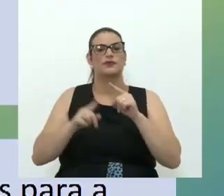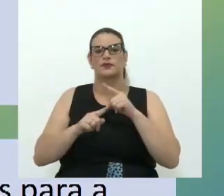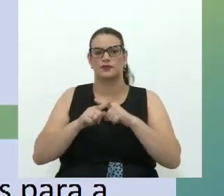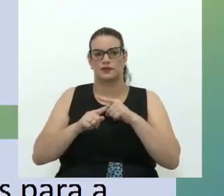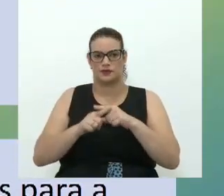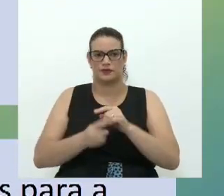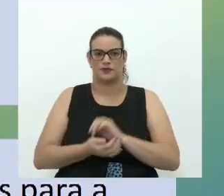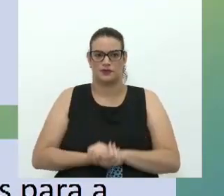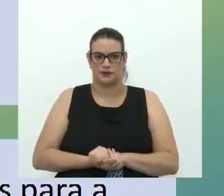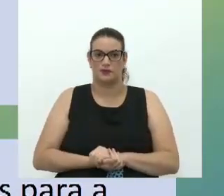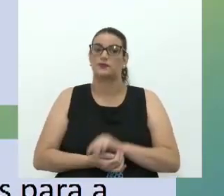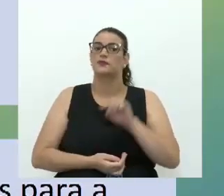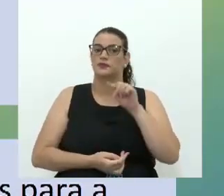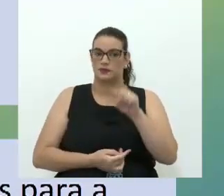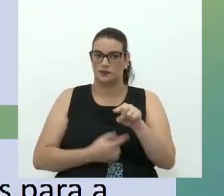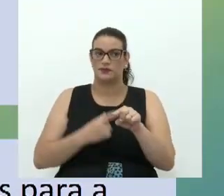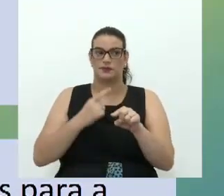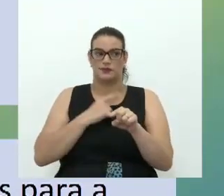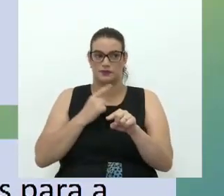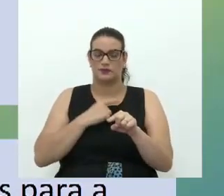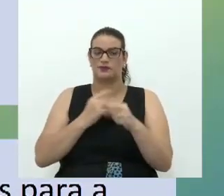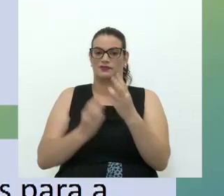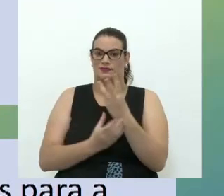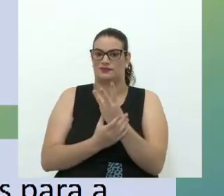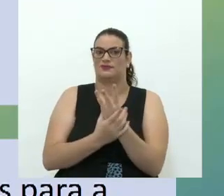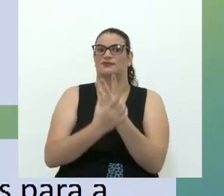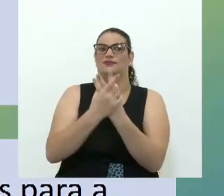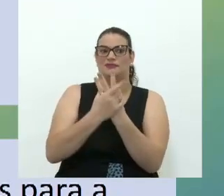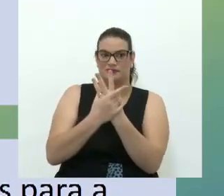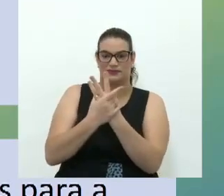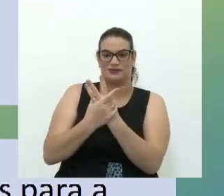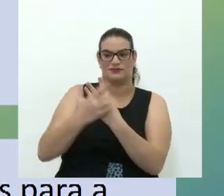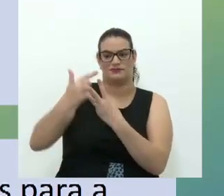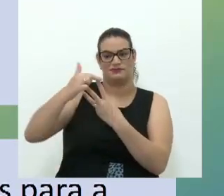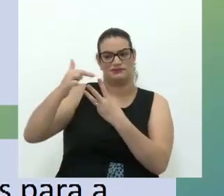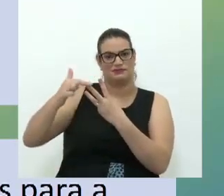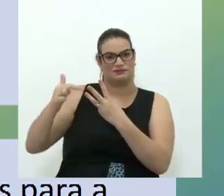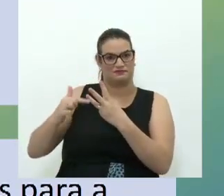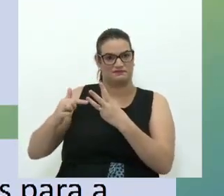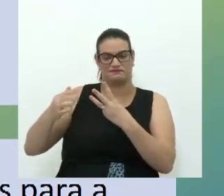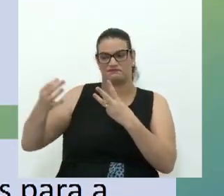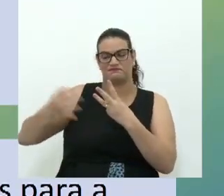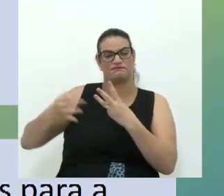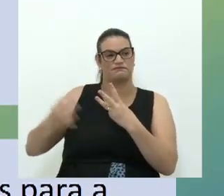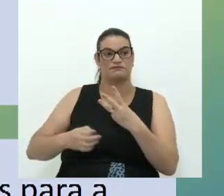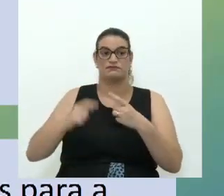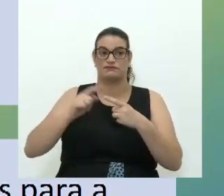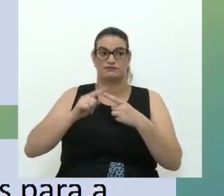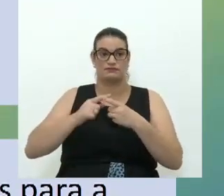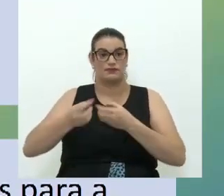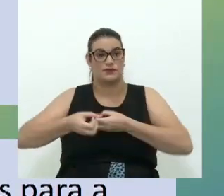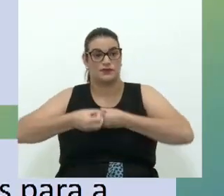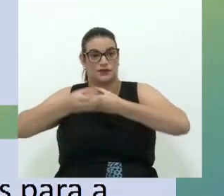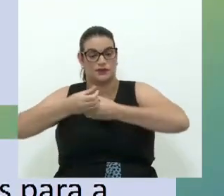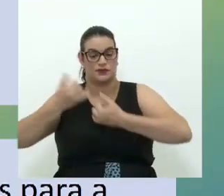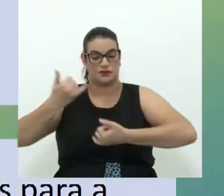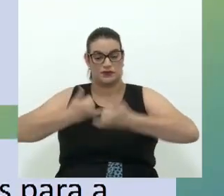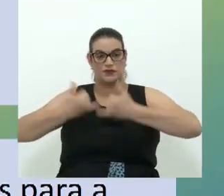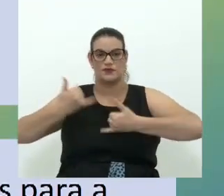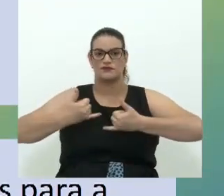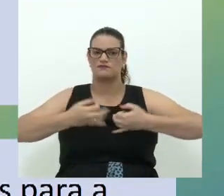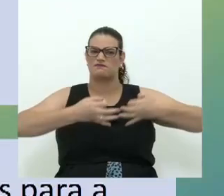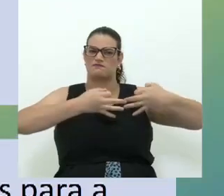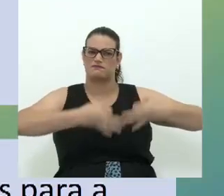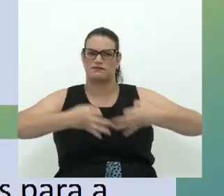aqui parece que é uma Tríade perfeita porque afinal de contas sem informação e sem transparência eu não tenho como